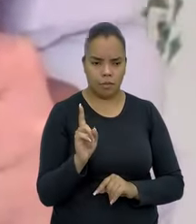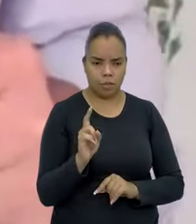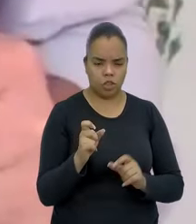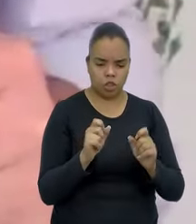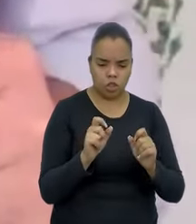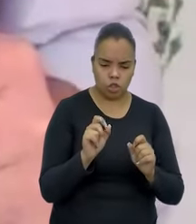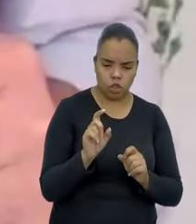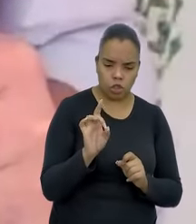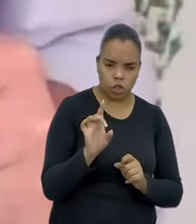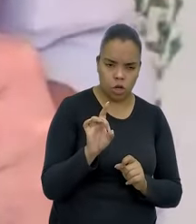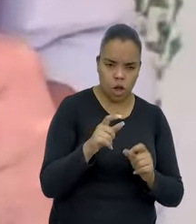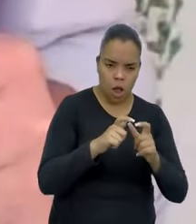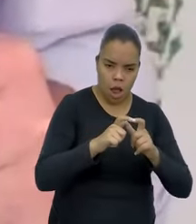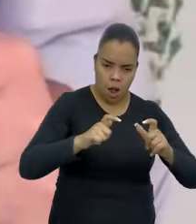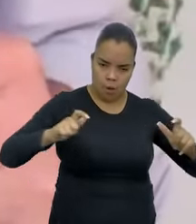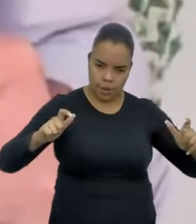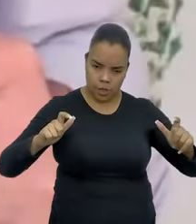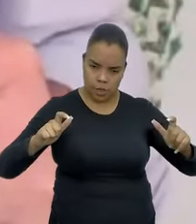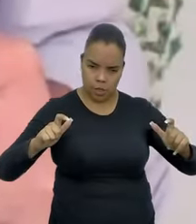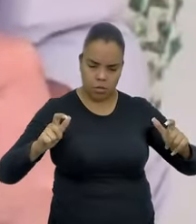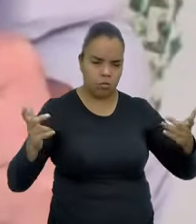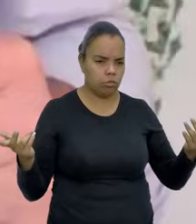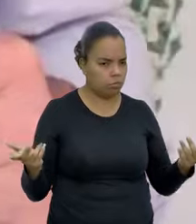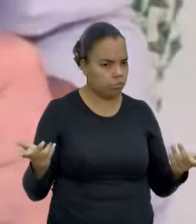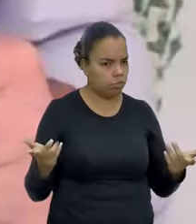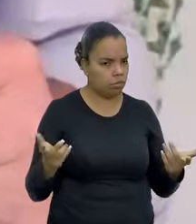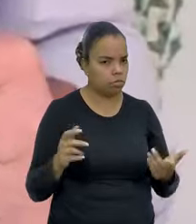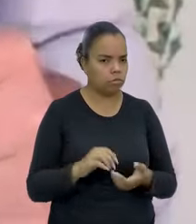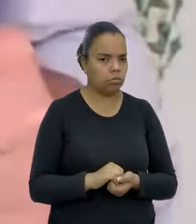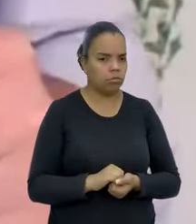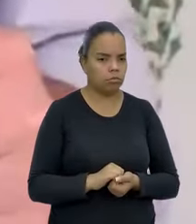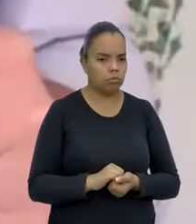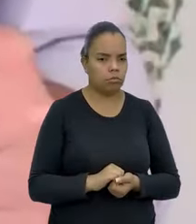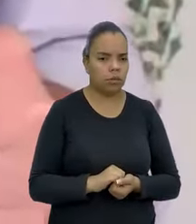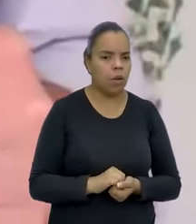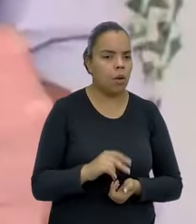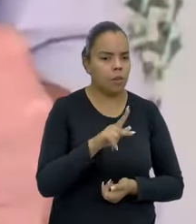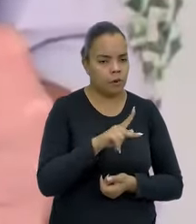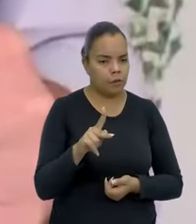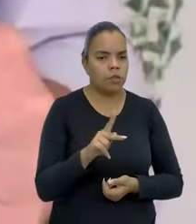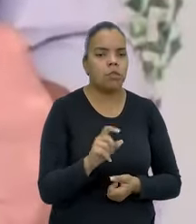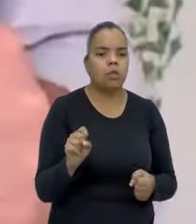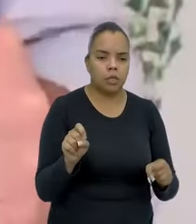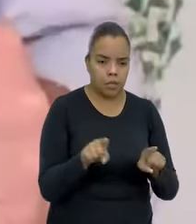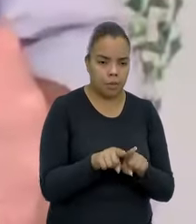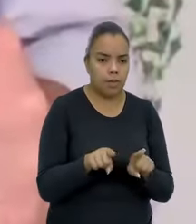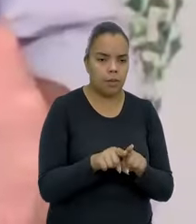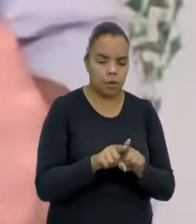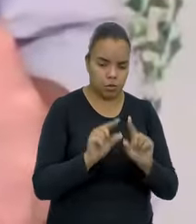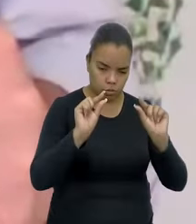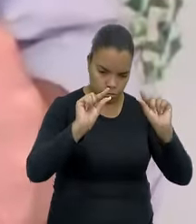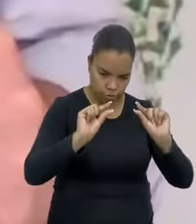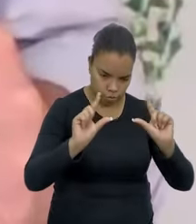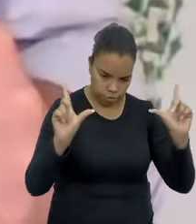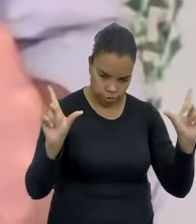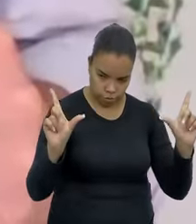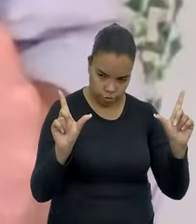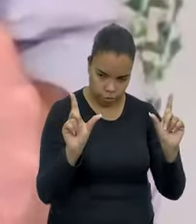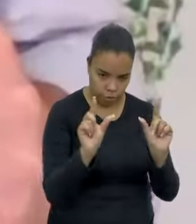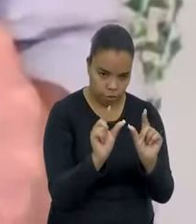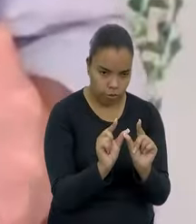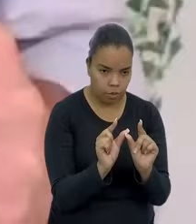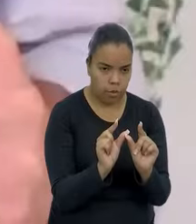transforme essa figura em um retângulo a professor não eu posso reduzir a altura também